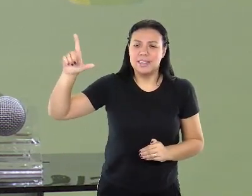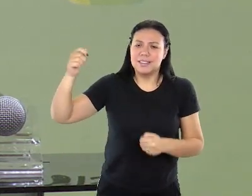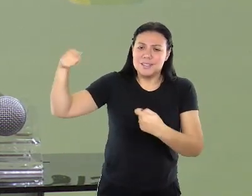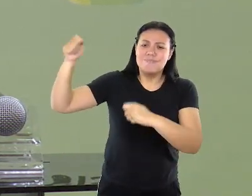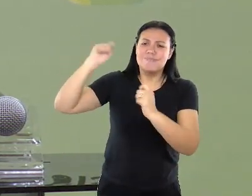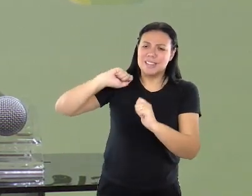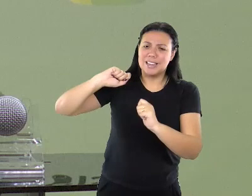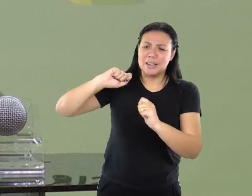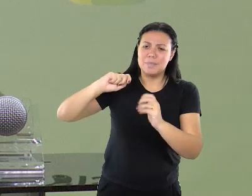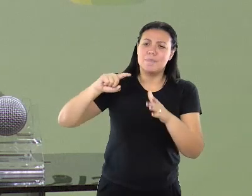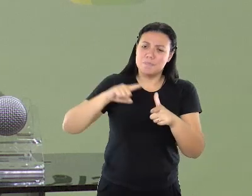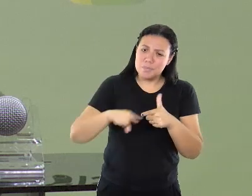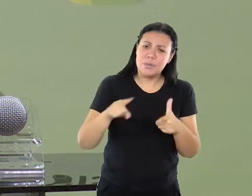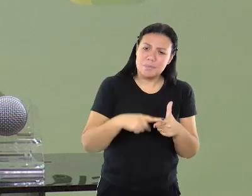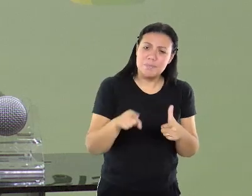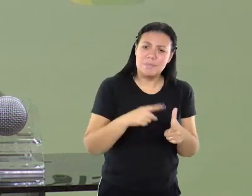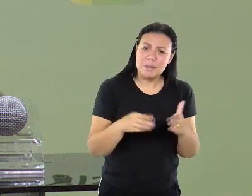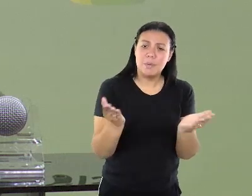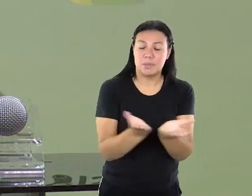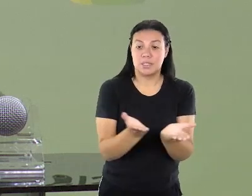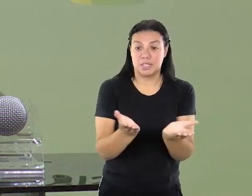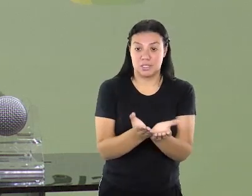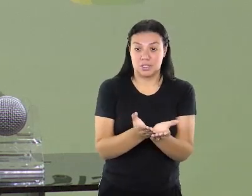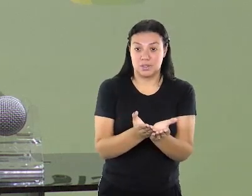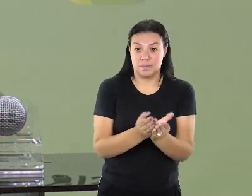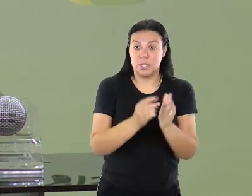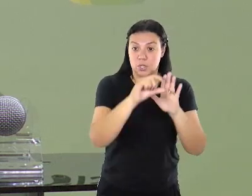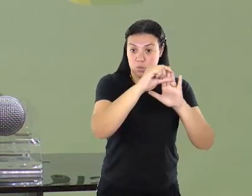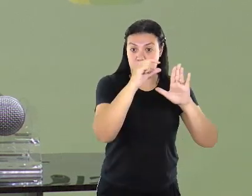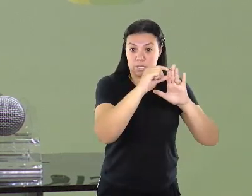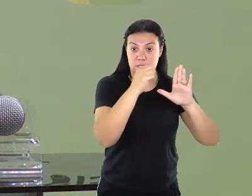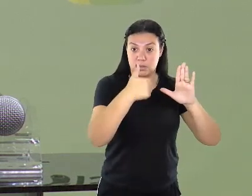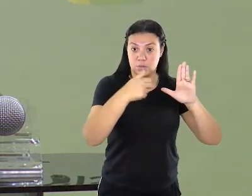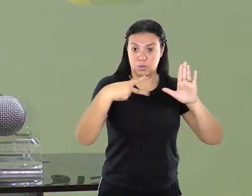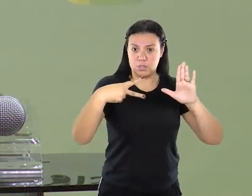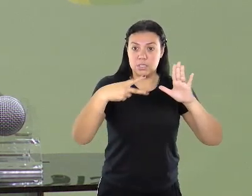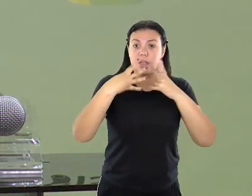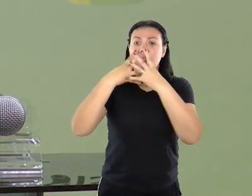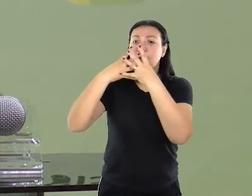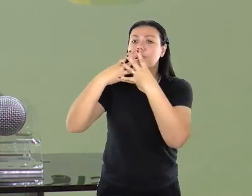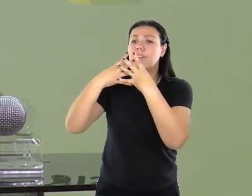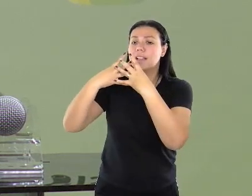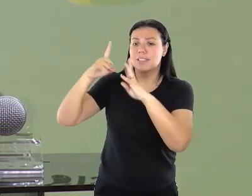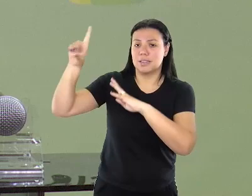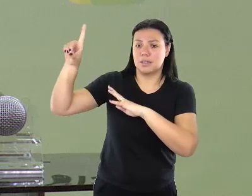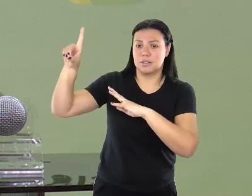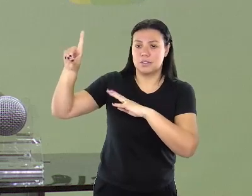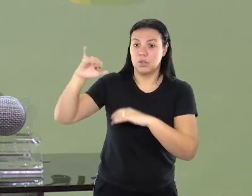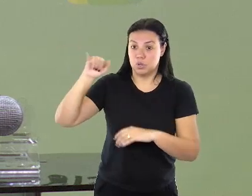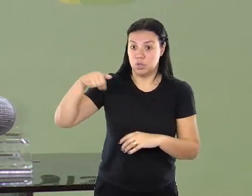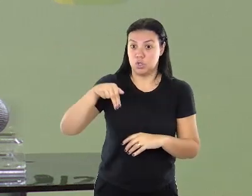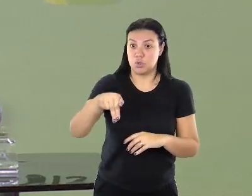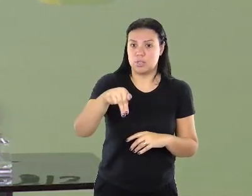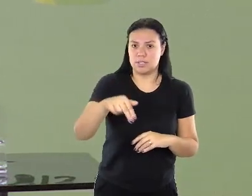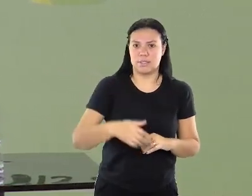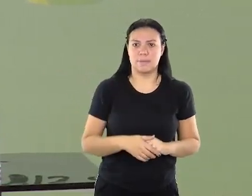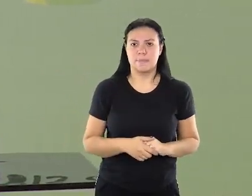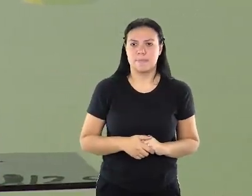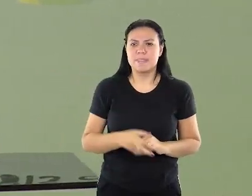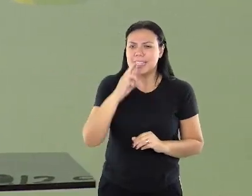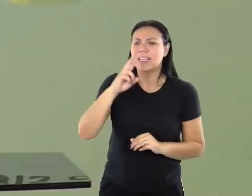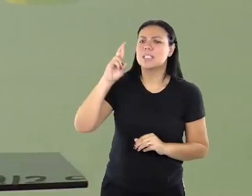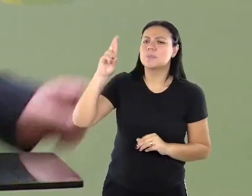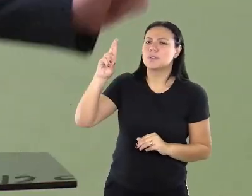Veja no versículo 12 a confissão que ele faz. Versículo 12.